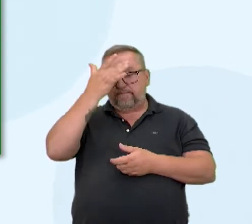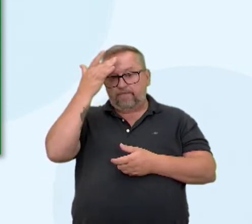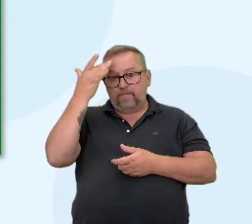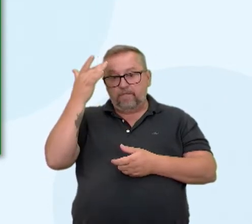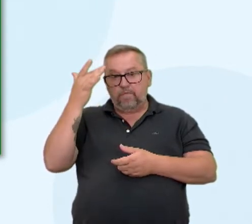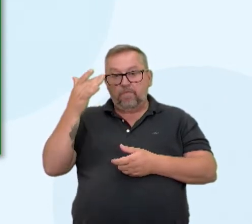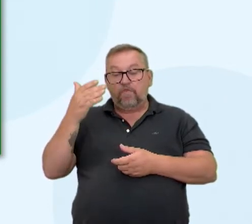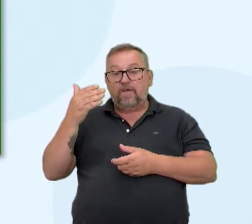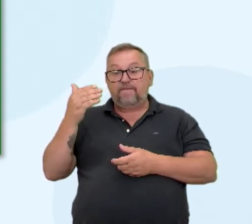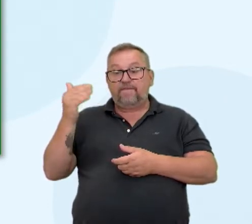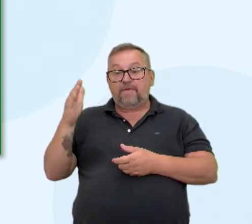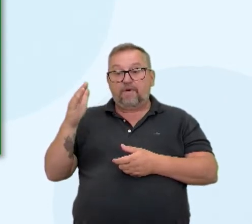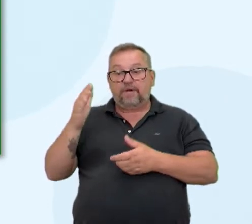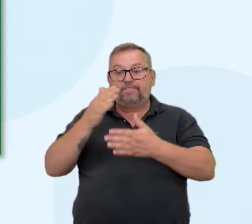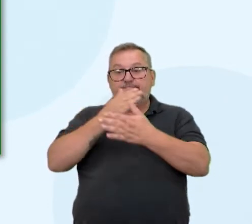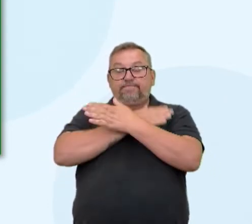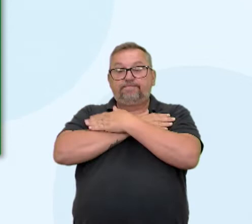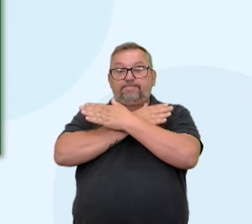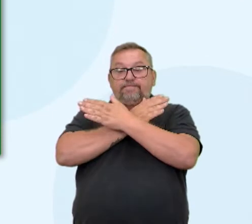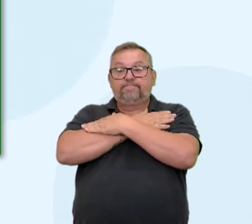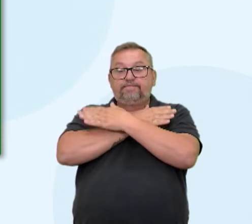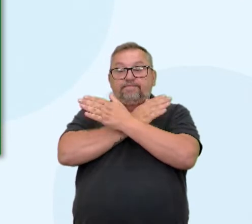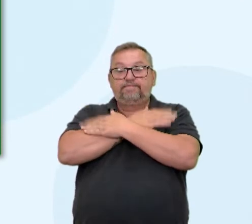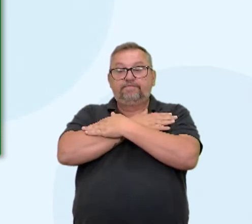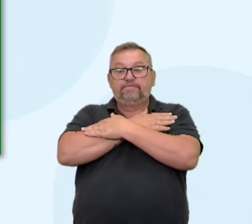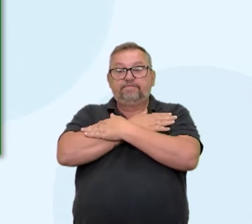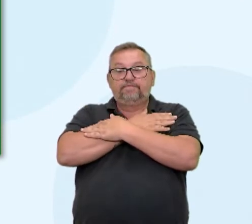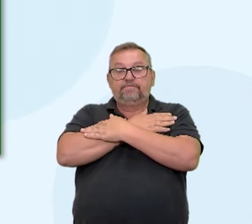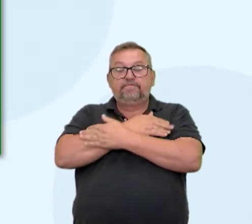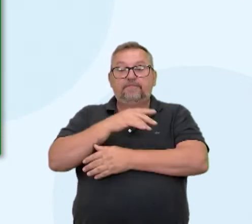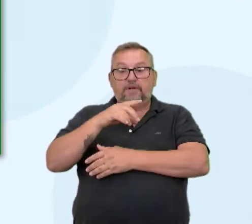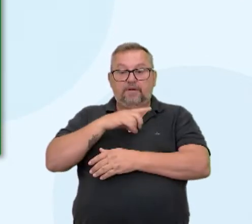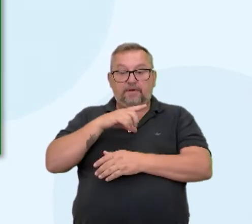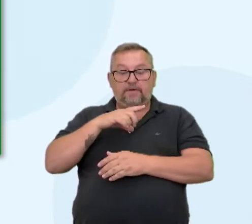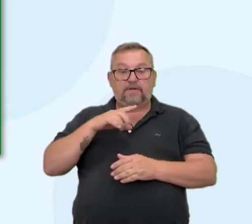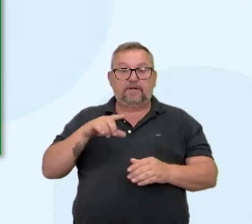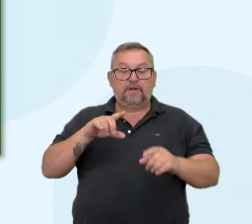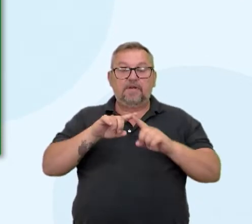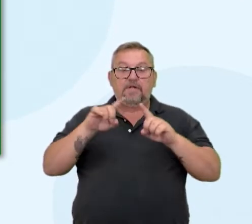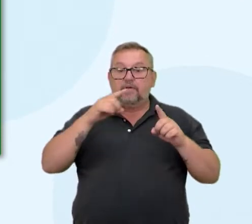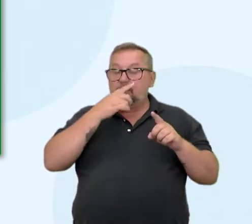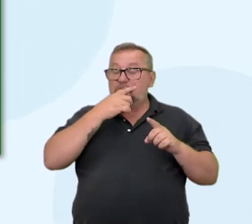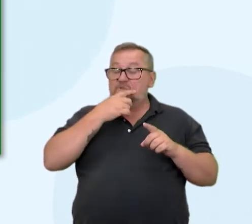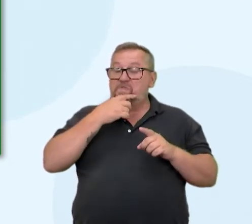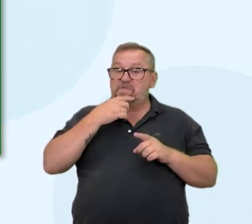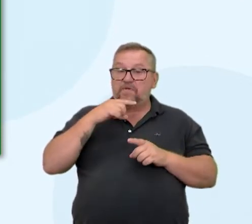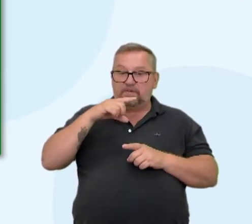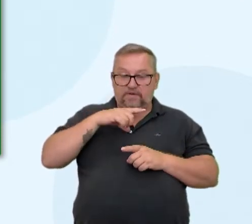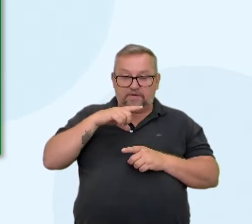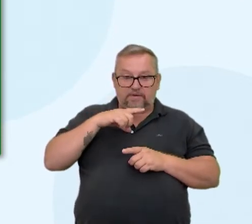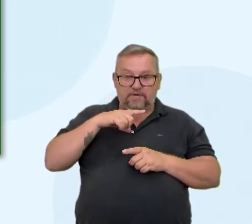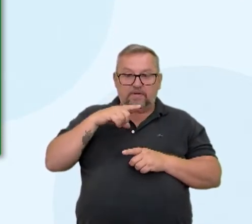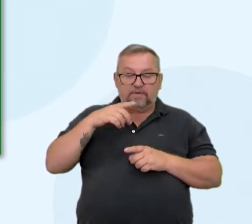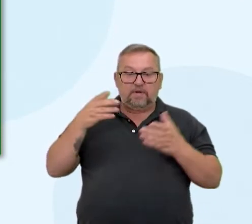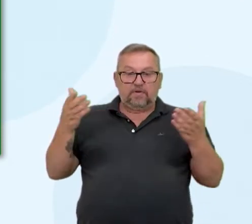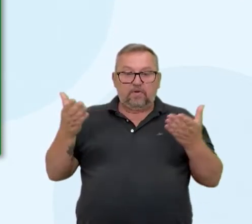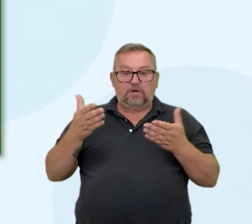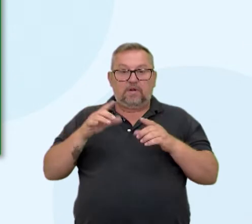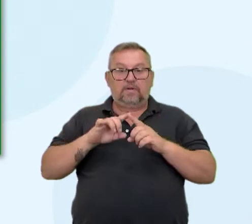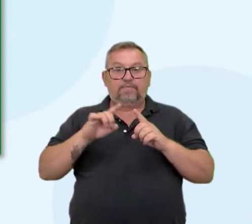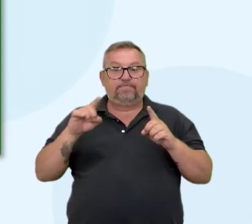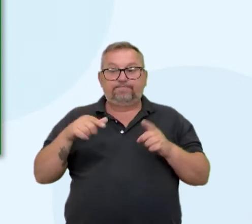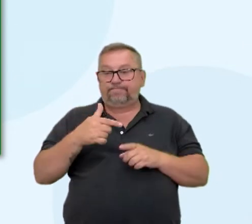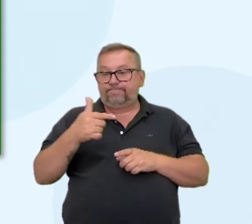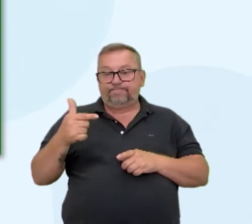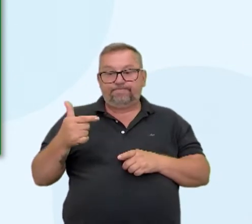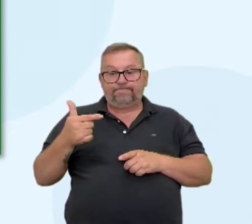da força de trabalho. Ora, elas têm idade para trabalhar, ok? Estão dentro desse conjunto aí, mas o